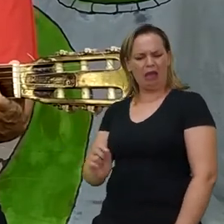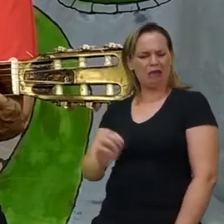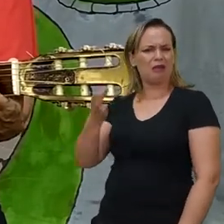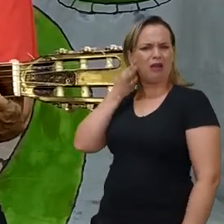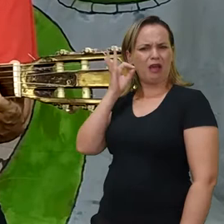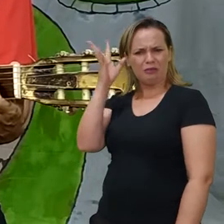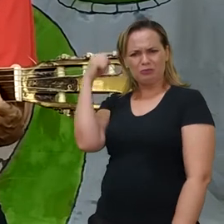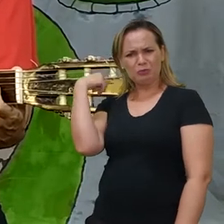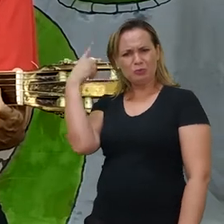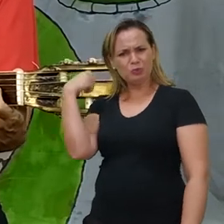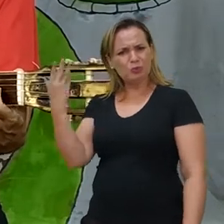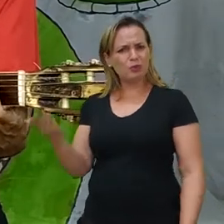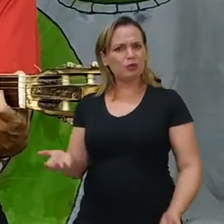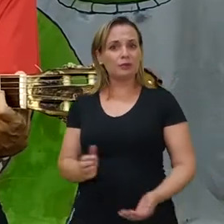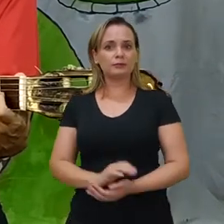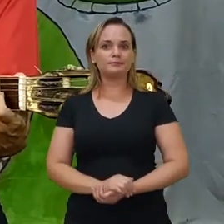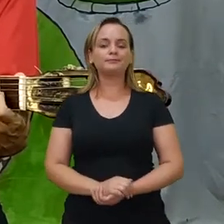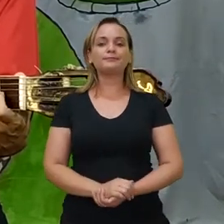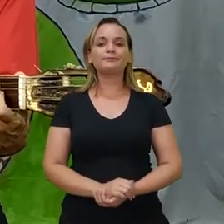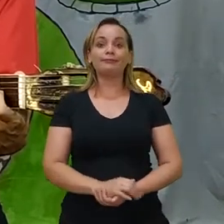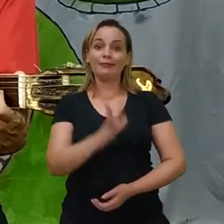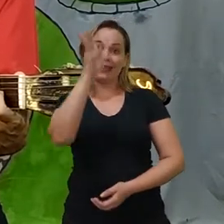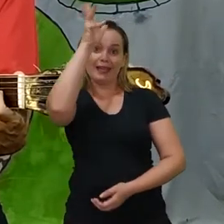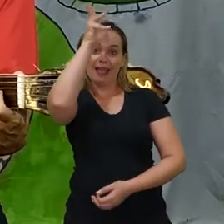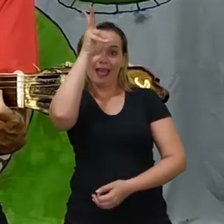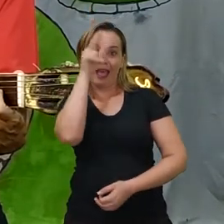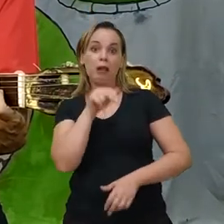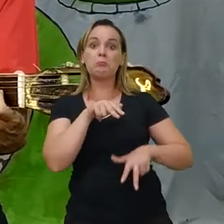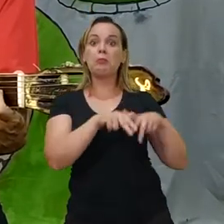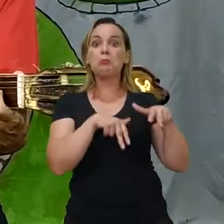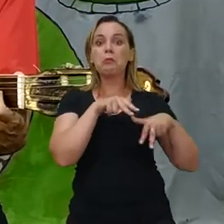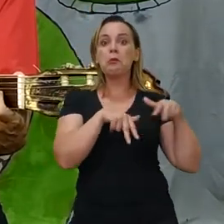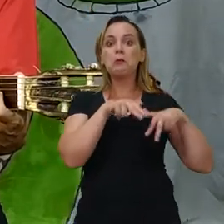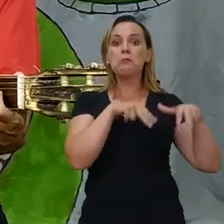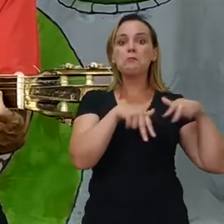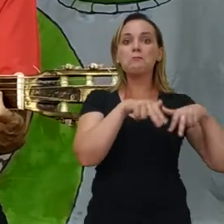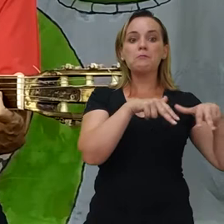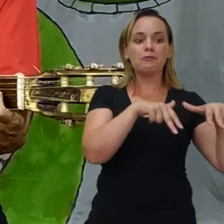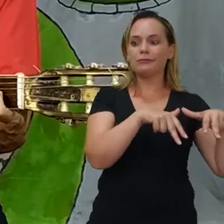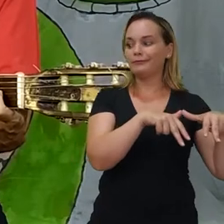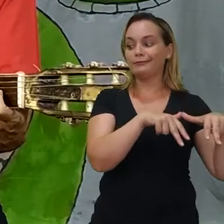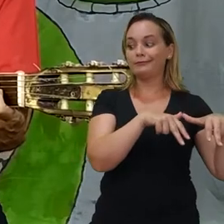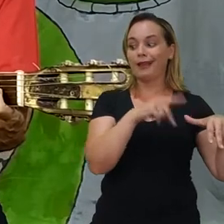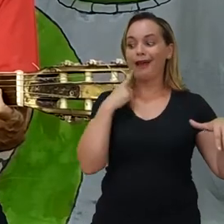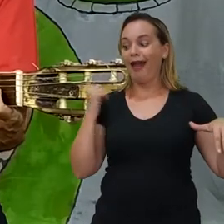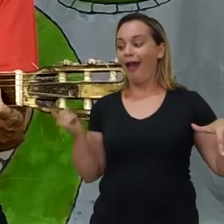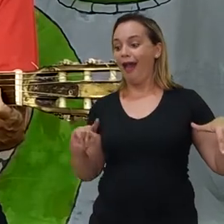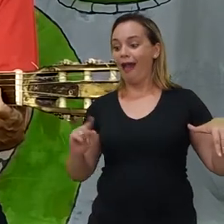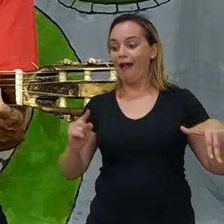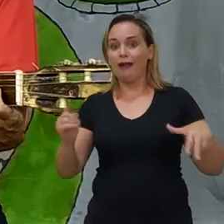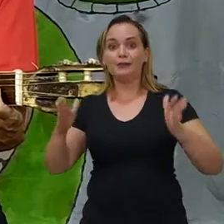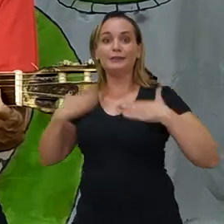doidinho. E a galinha saiu toda serelepe. e deixou ali o nosso ratinho